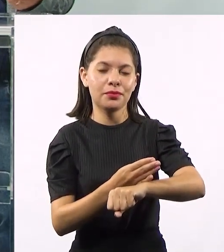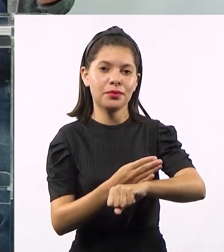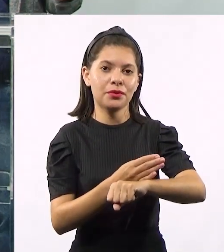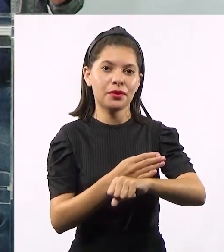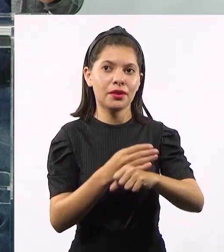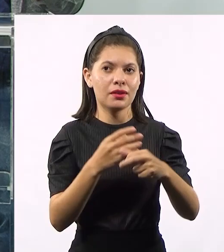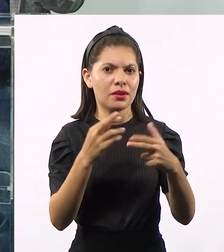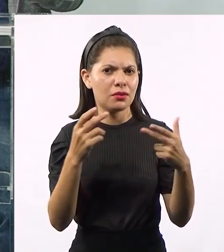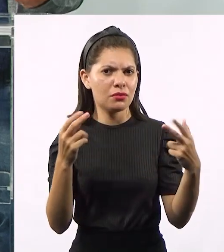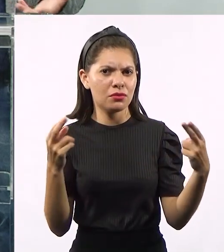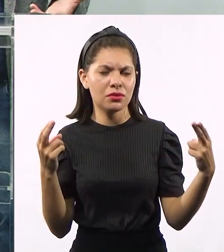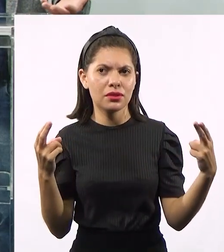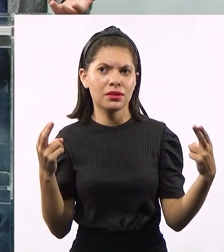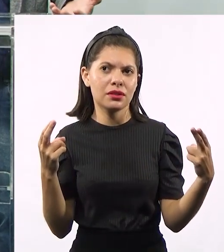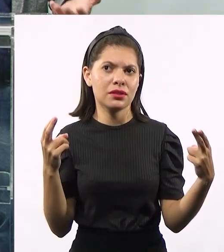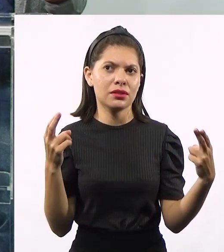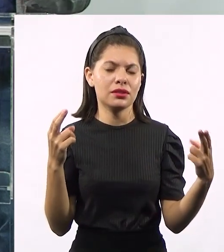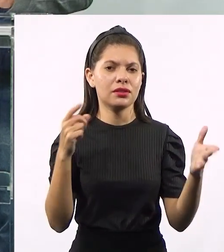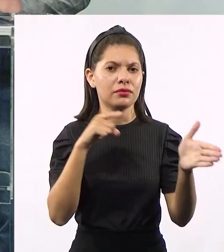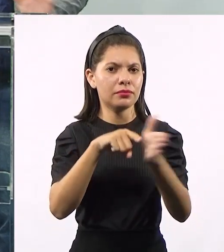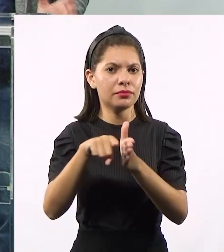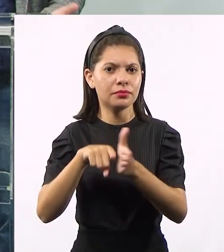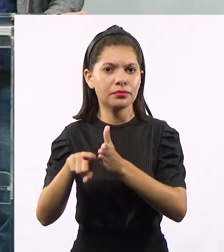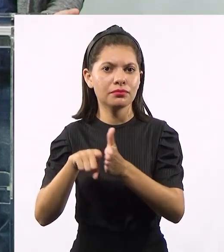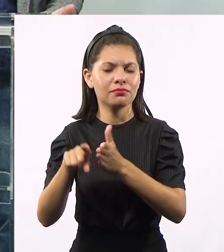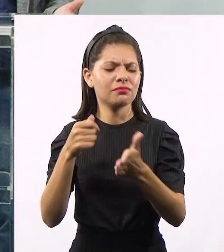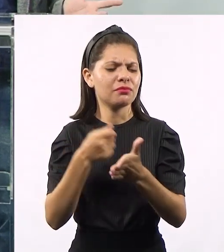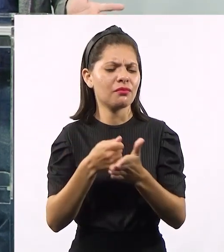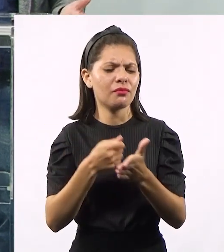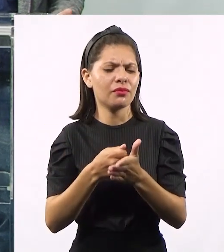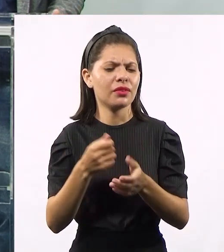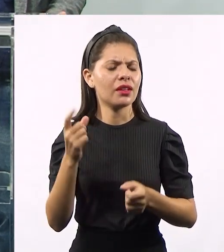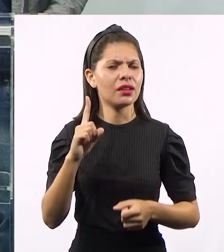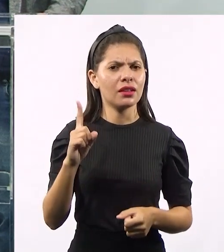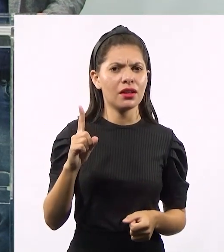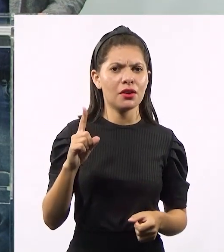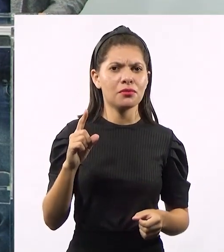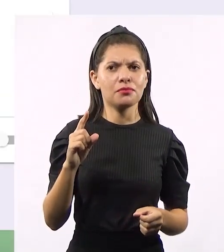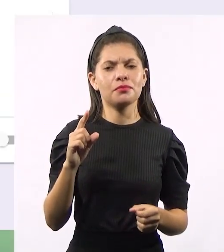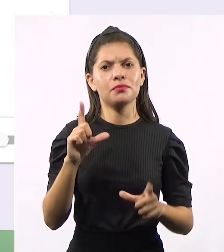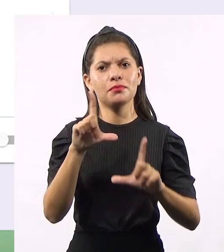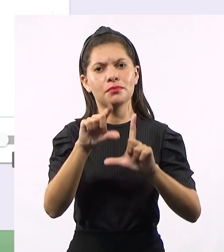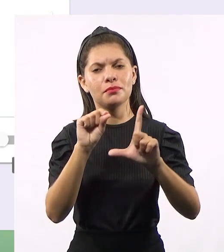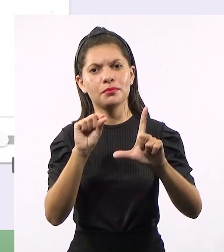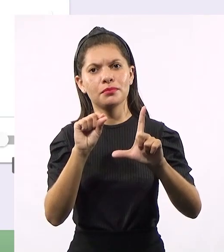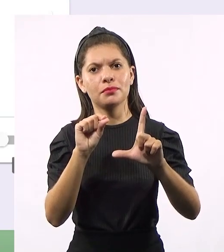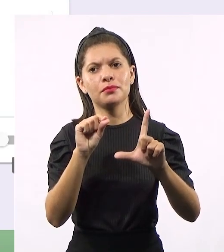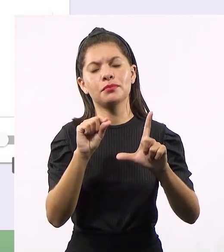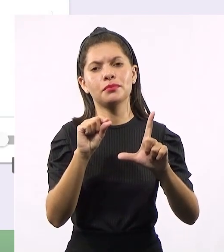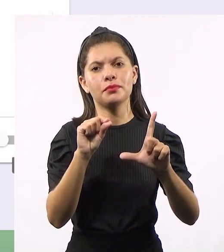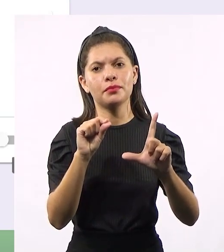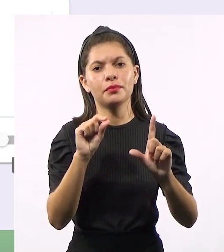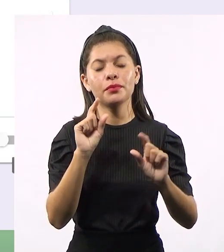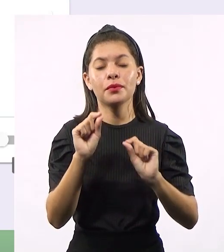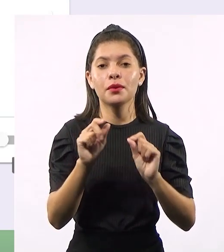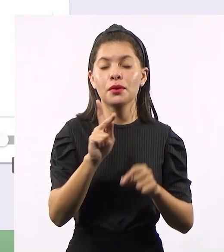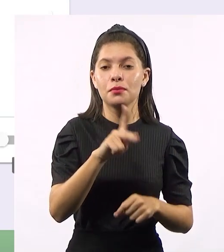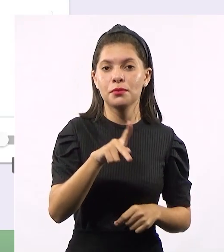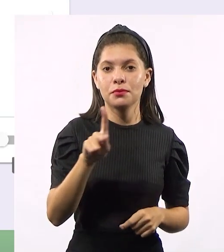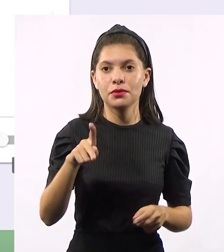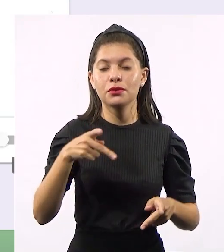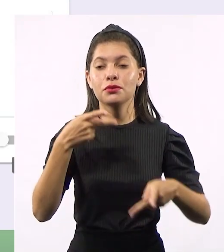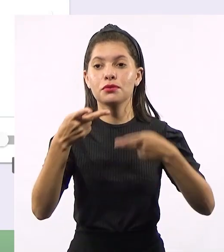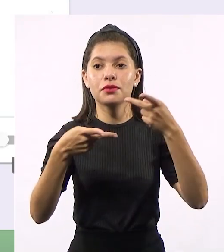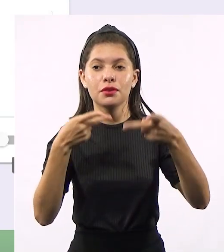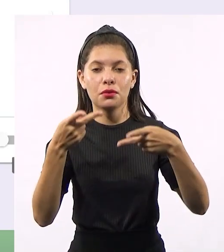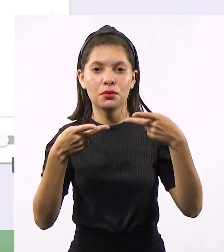não necessariamente obrigam o entrevistado a responder, você deixa a opção desmarcada. Como o professor Saulo mencionou, essa questão de o que